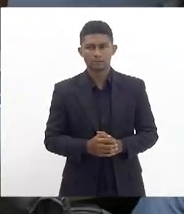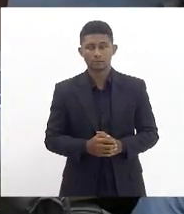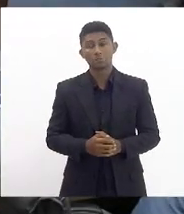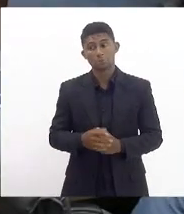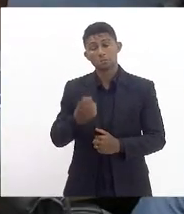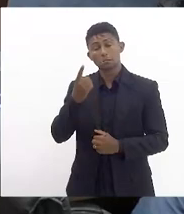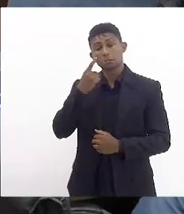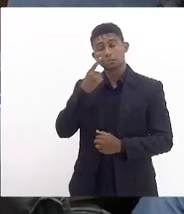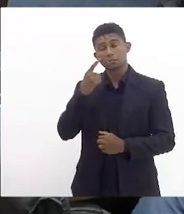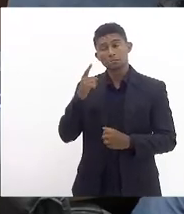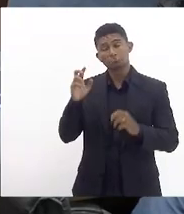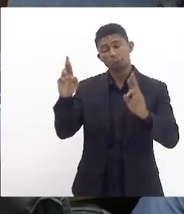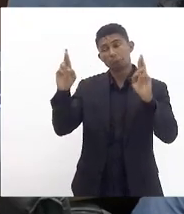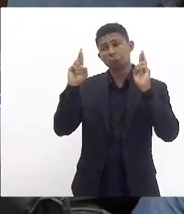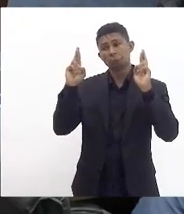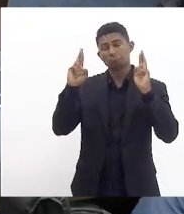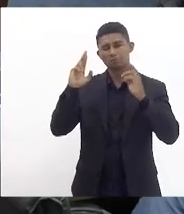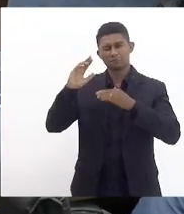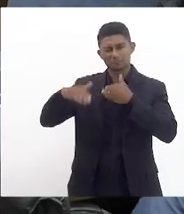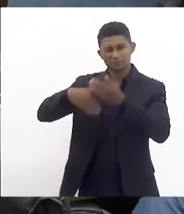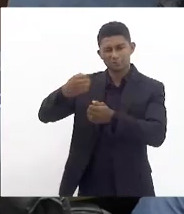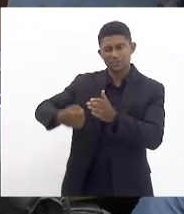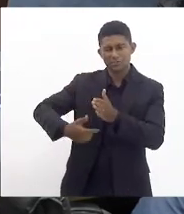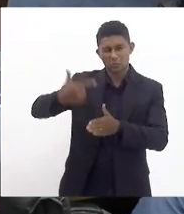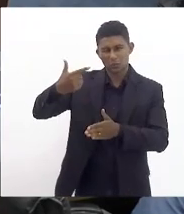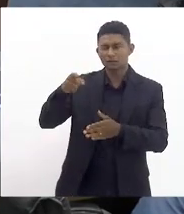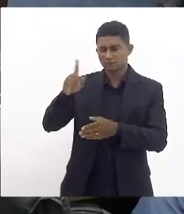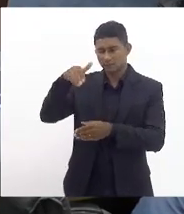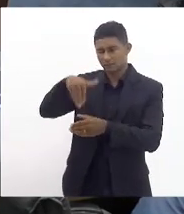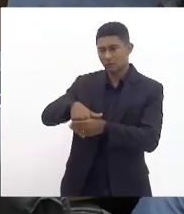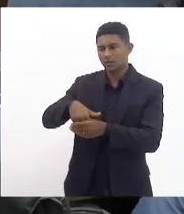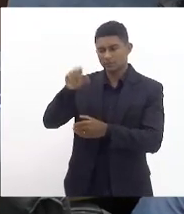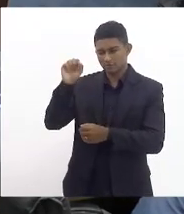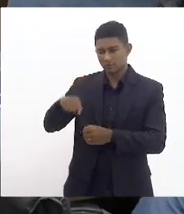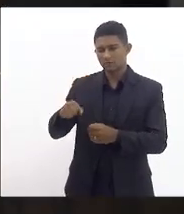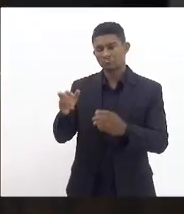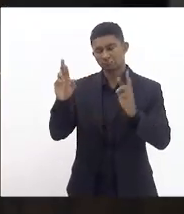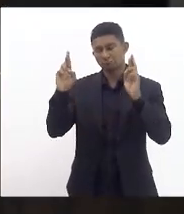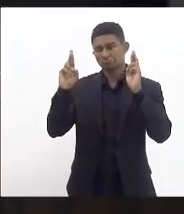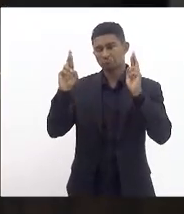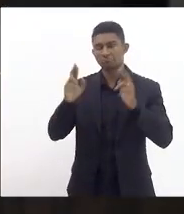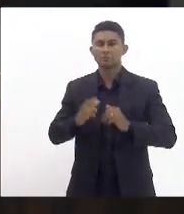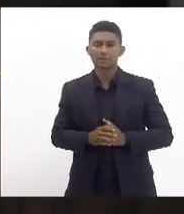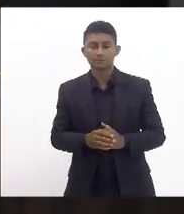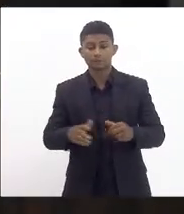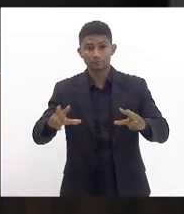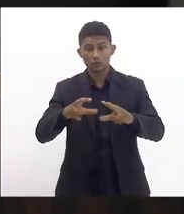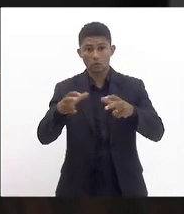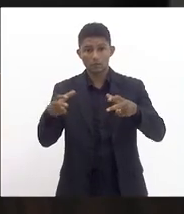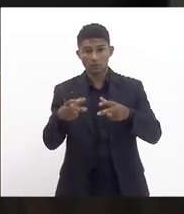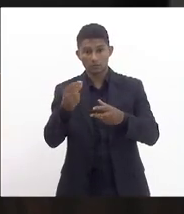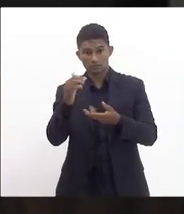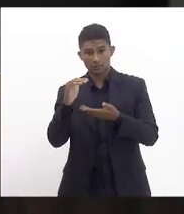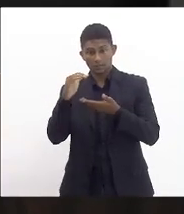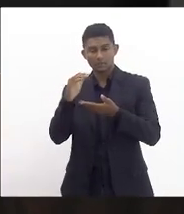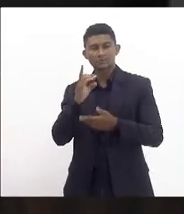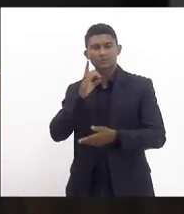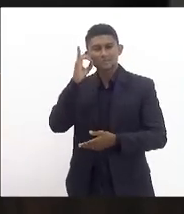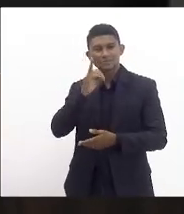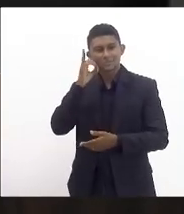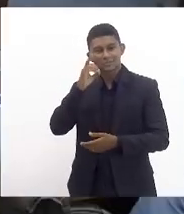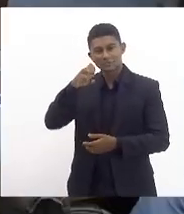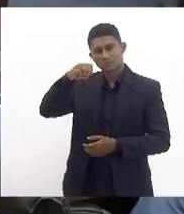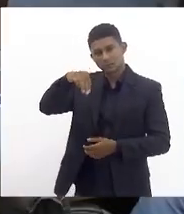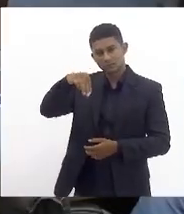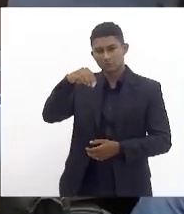possa dar um voto favorável. Pela Comissão de Orçamento, deputado Márcio Pacheco.